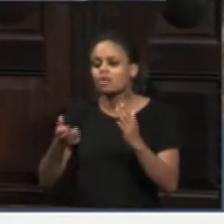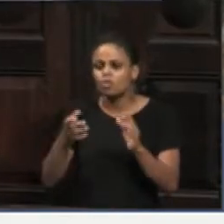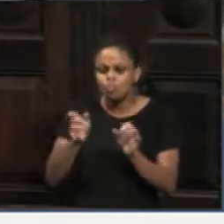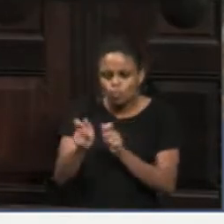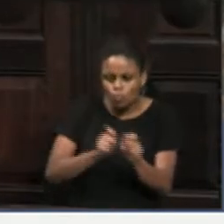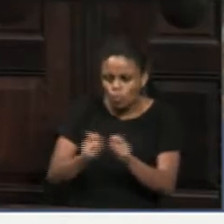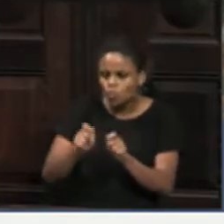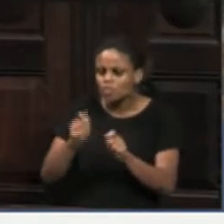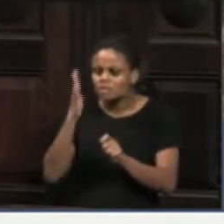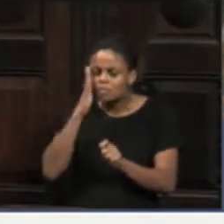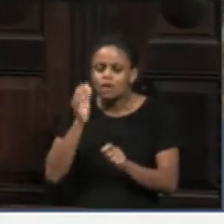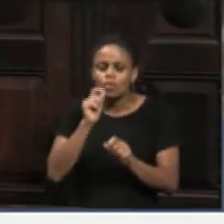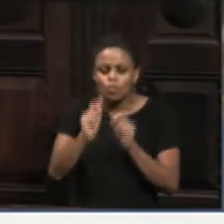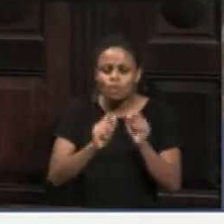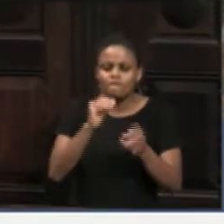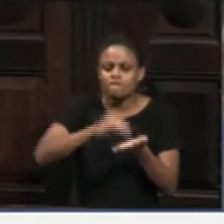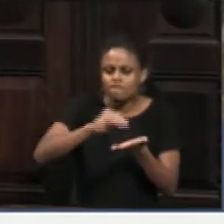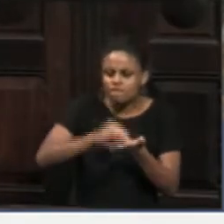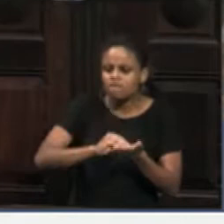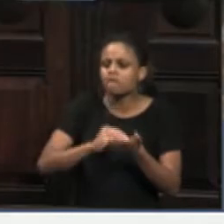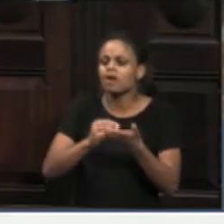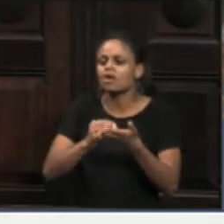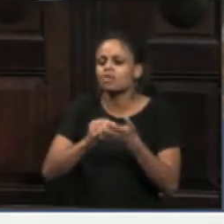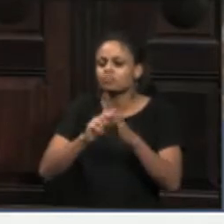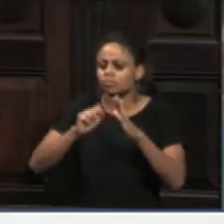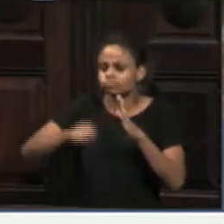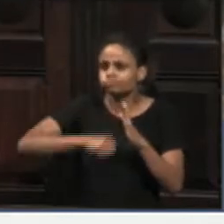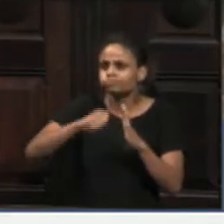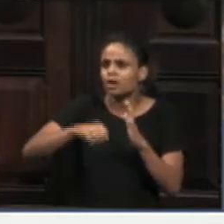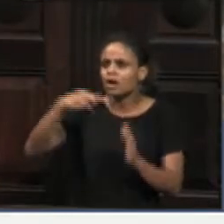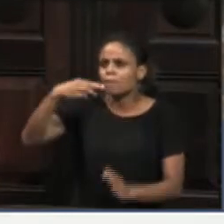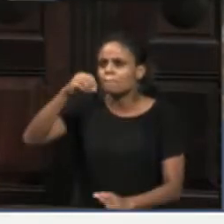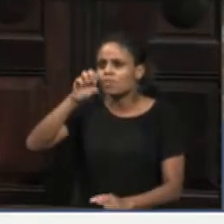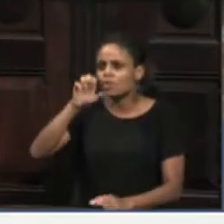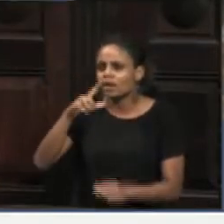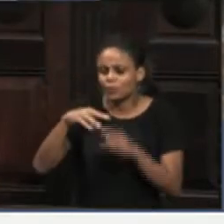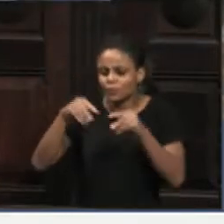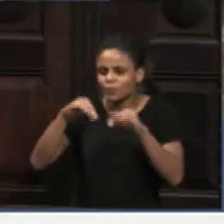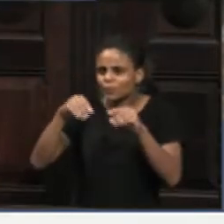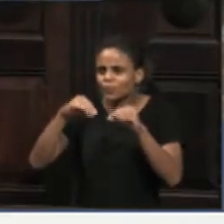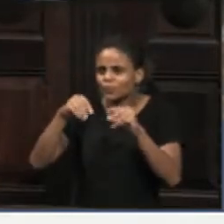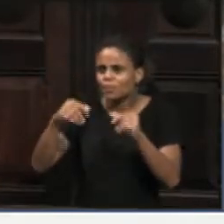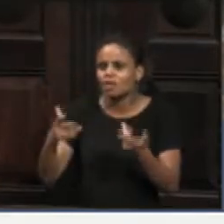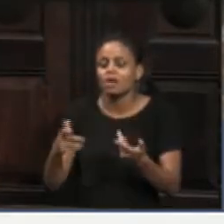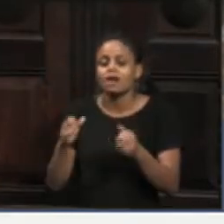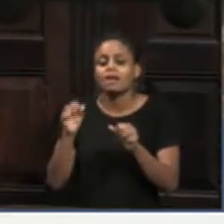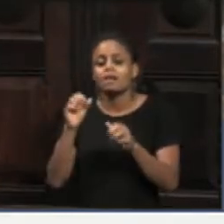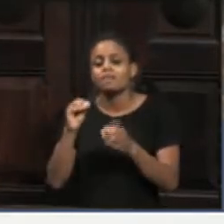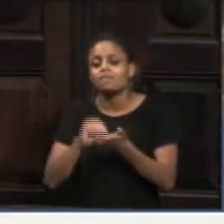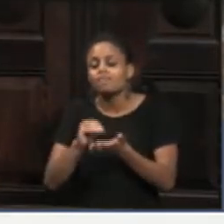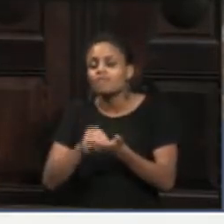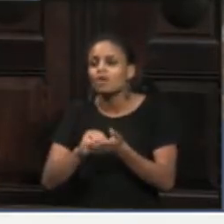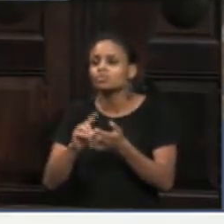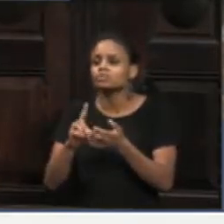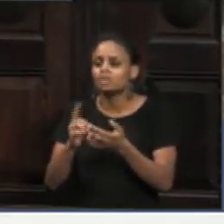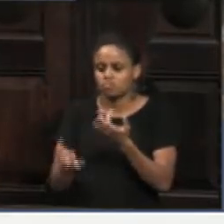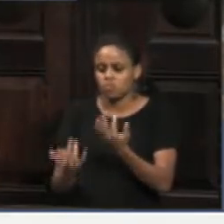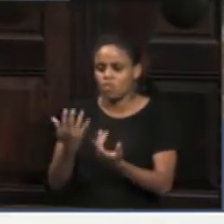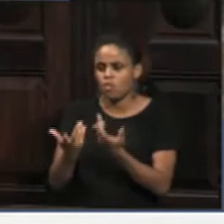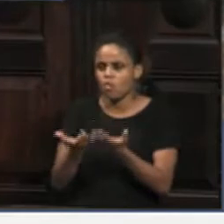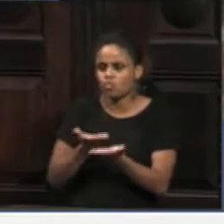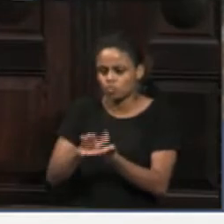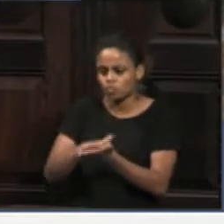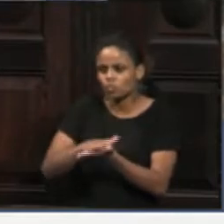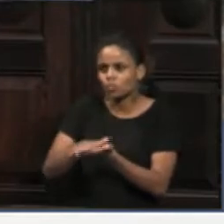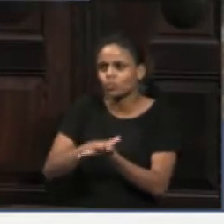torrefação e moagem final. Então, a nota fiscal, ela explicita esses quantitativos, mas